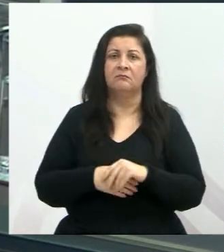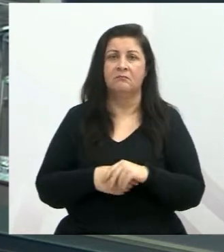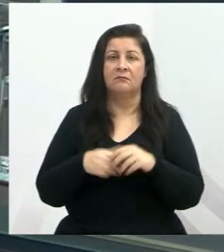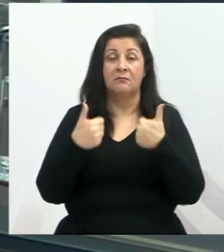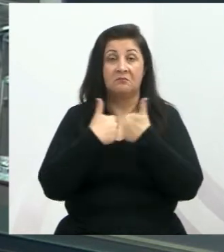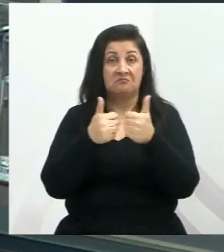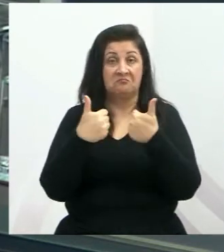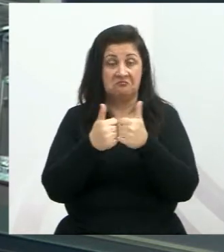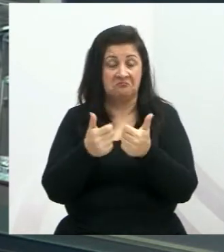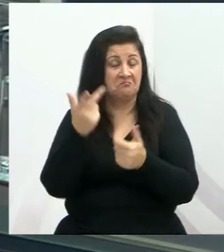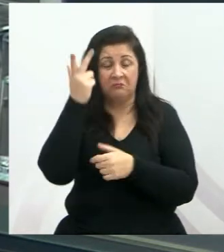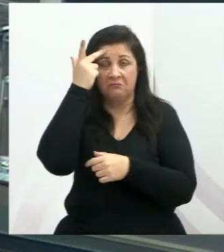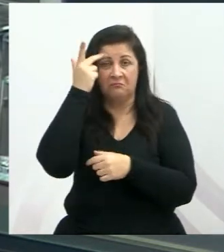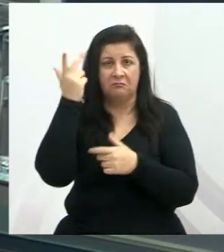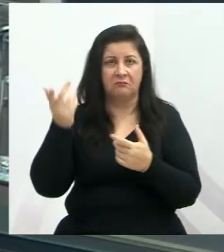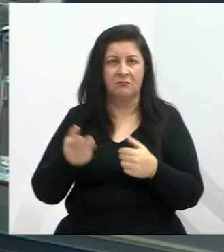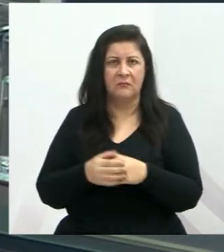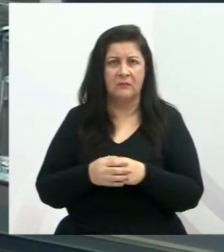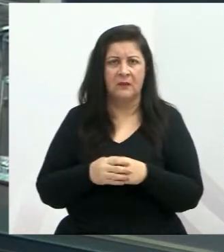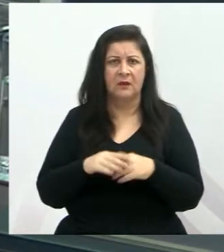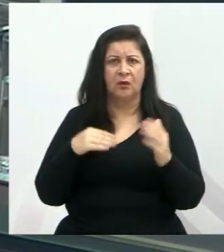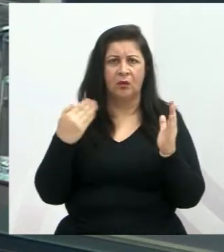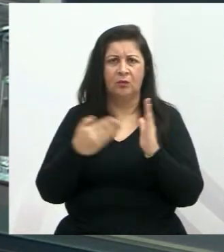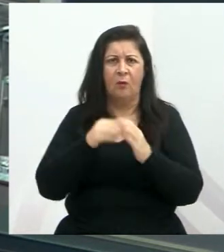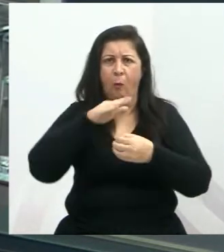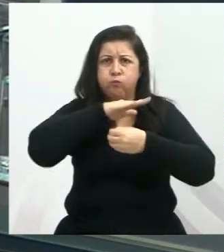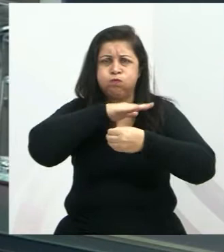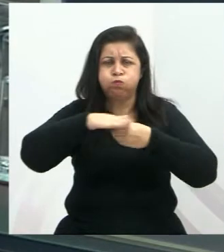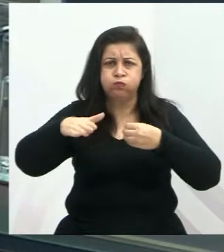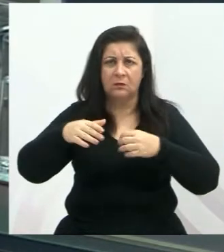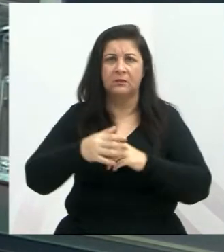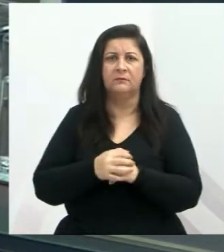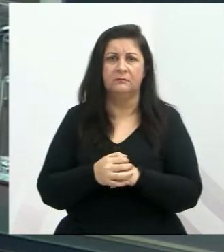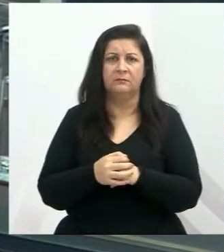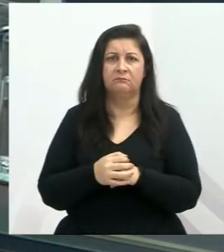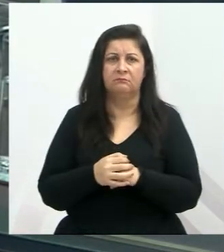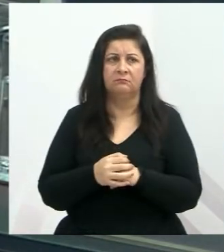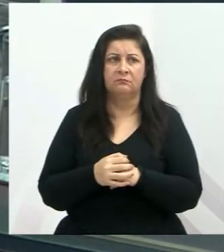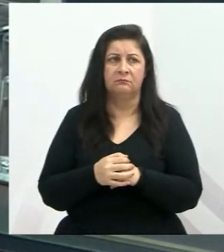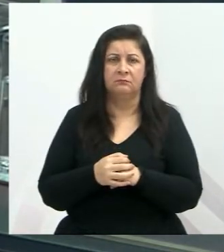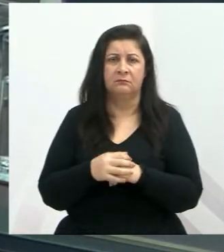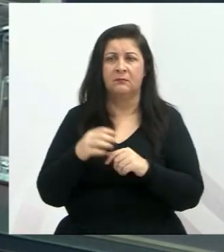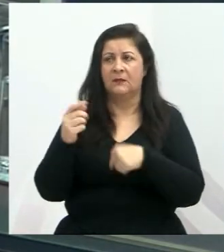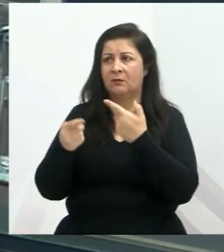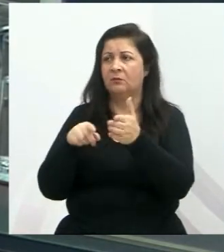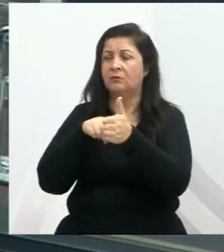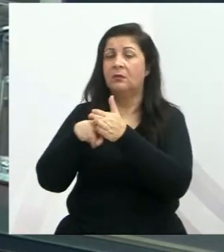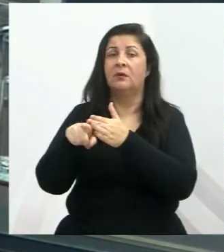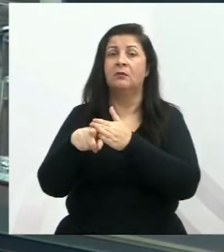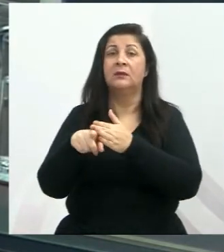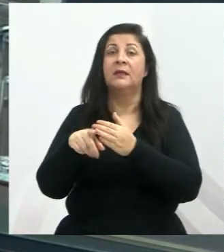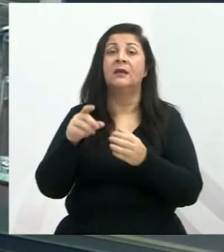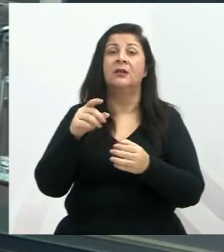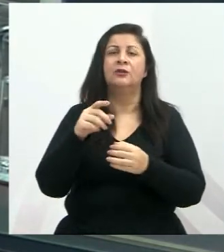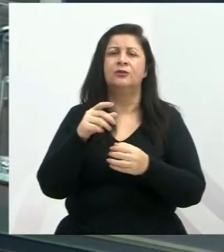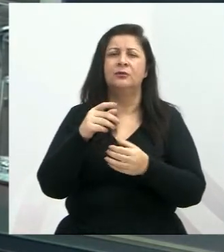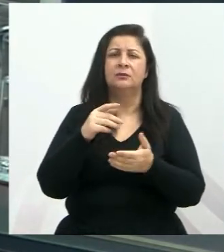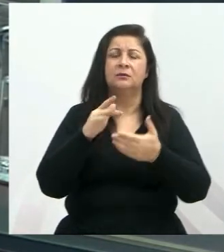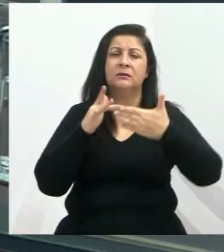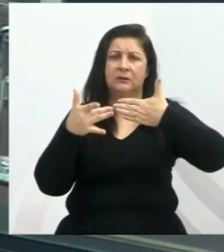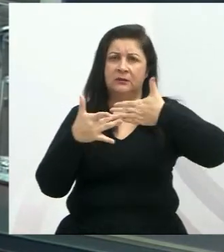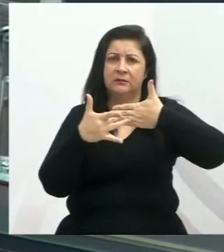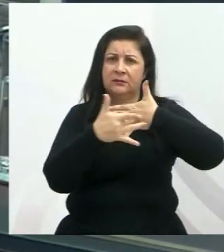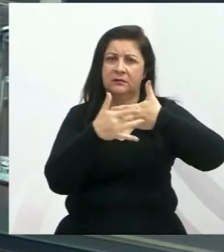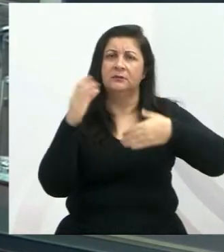ônibus funcionando. E eu tenho até um pedido de informações aqui com relação ao teste rápido, né, que está ligado a esse